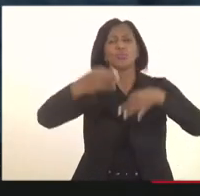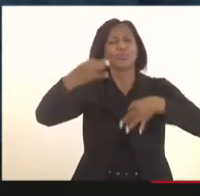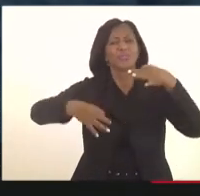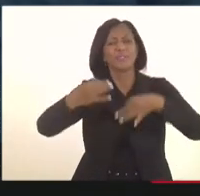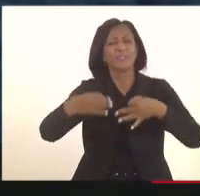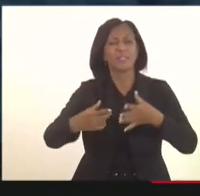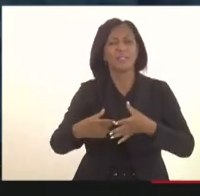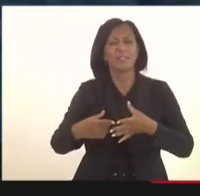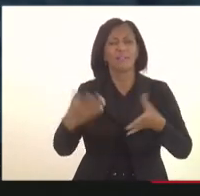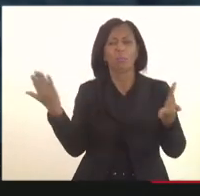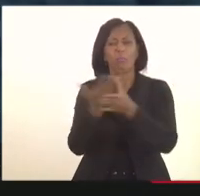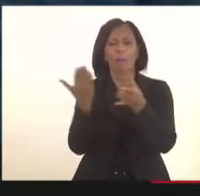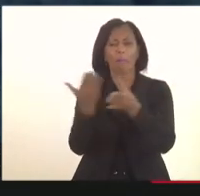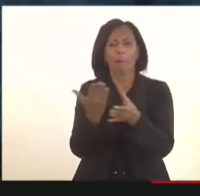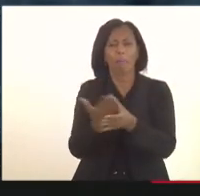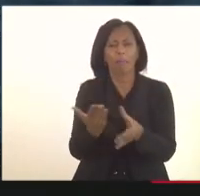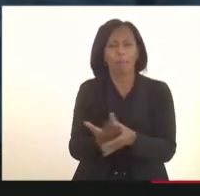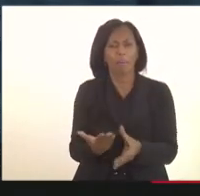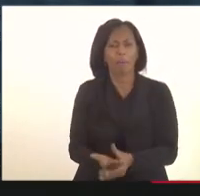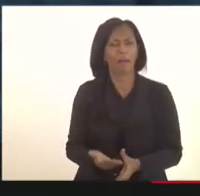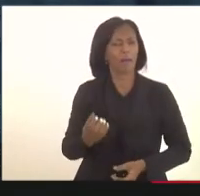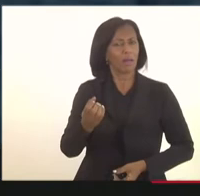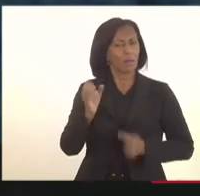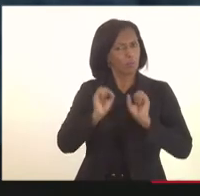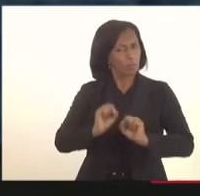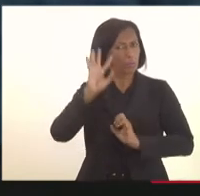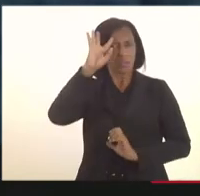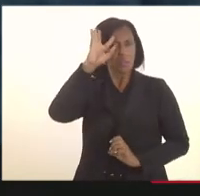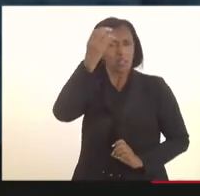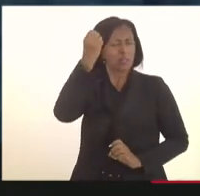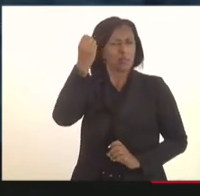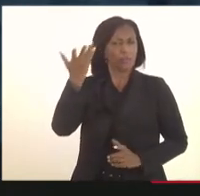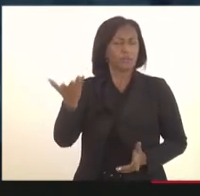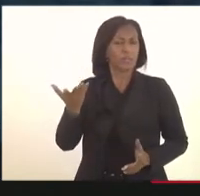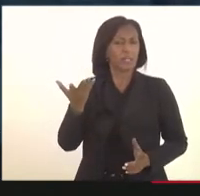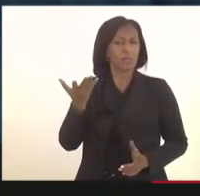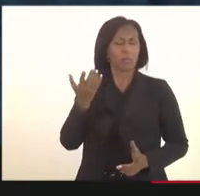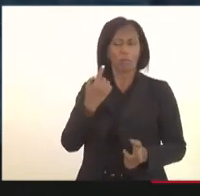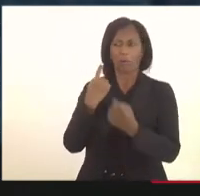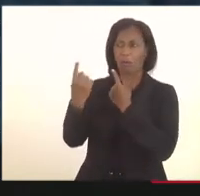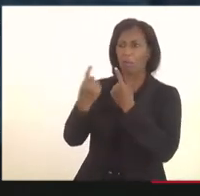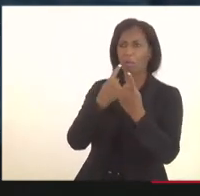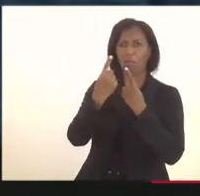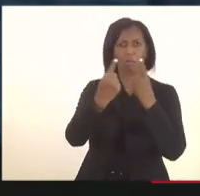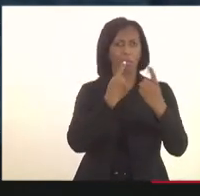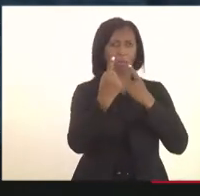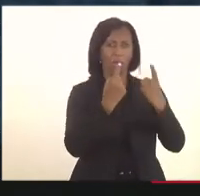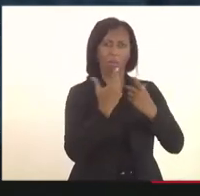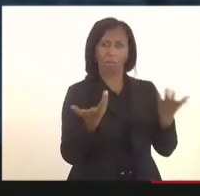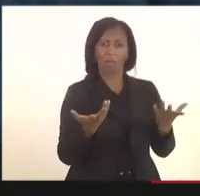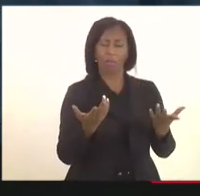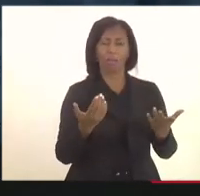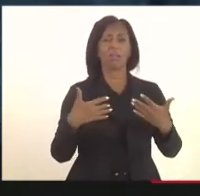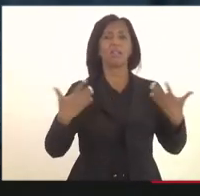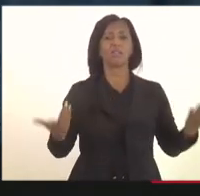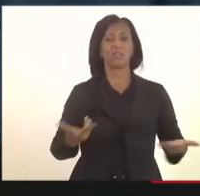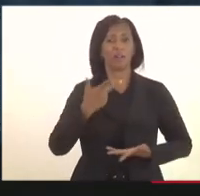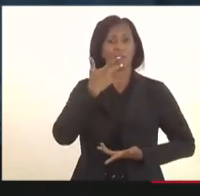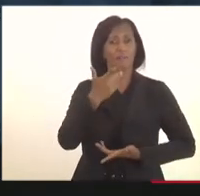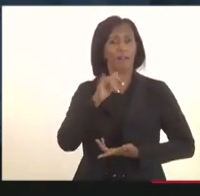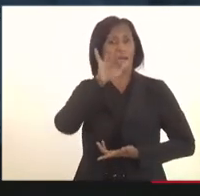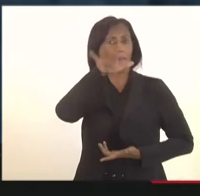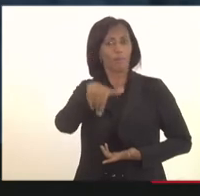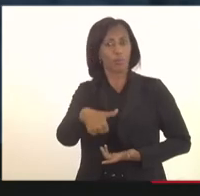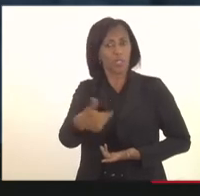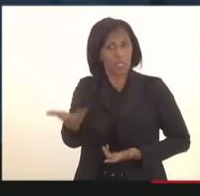que poderia ter sido resolvido por um consenso. Porque não adianta nós falarmos bonito se nós temos uma